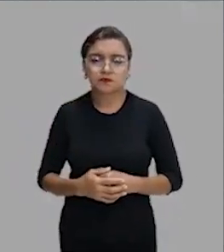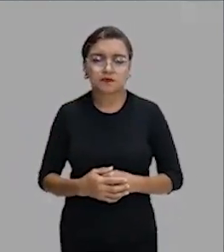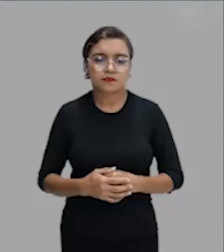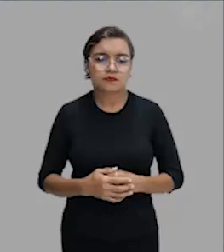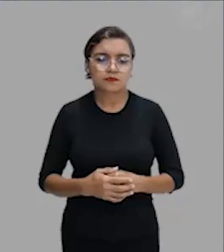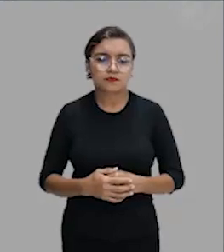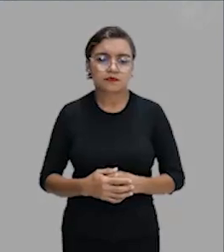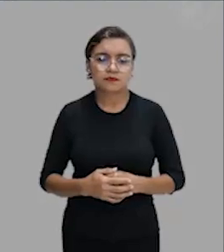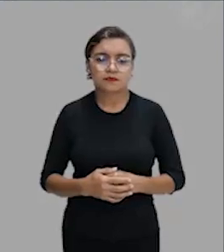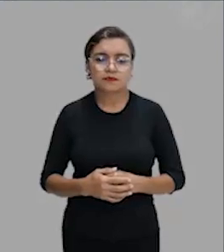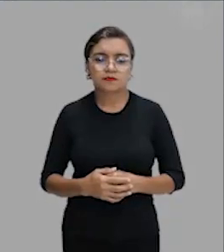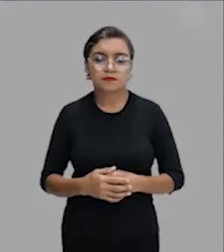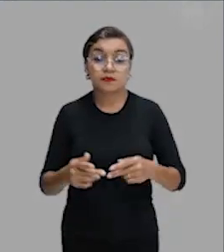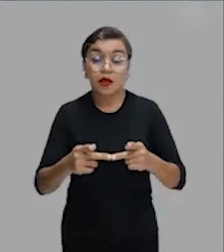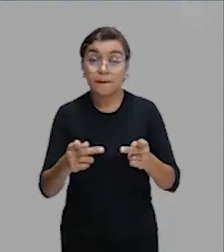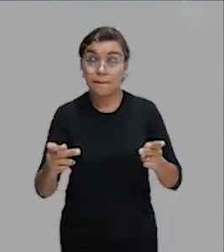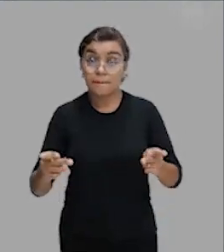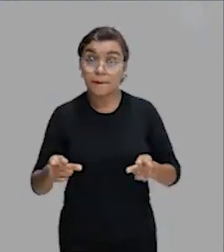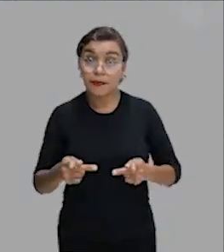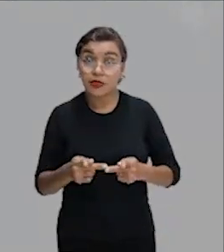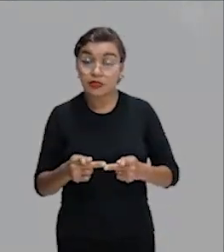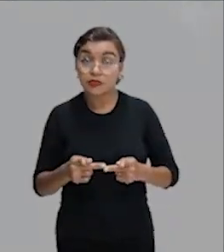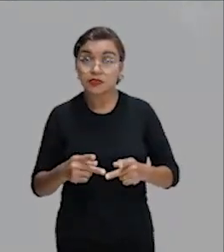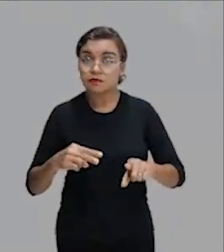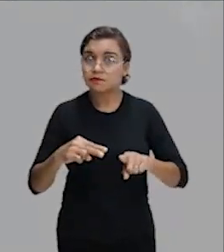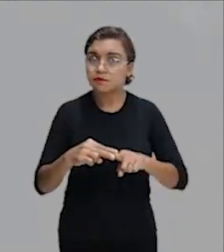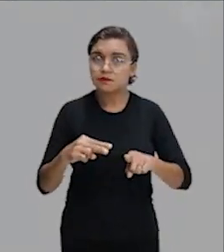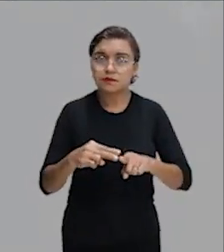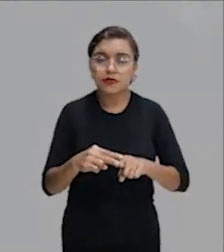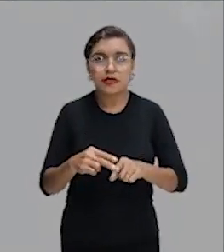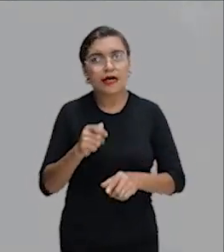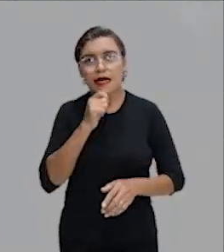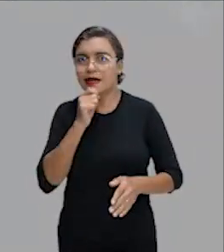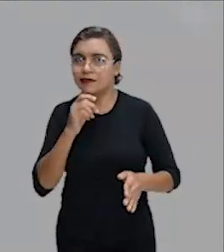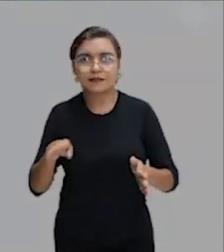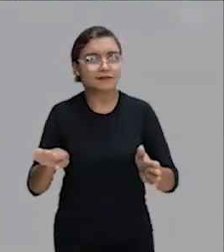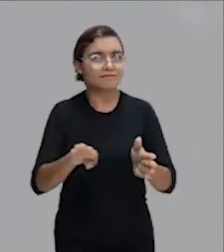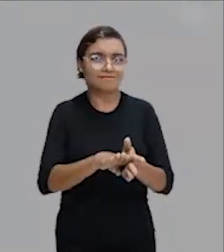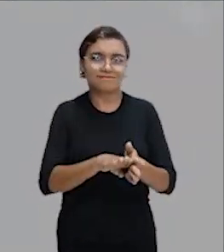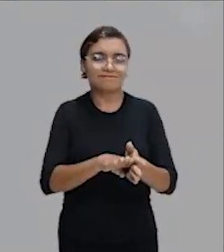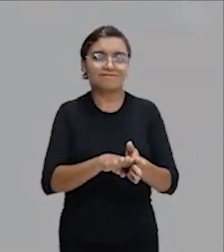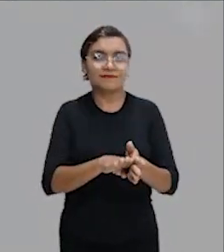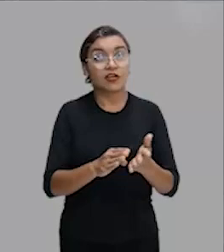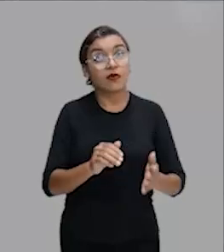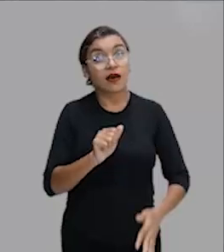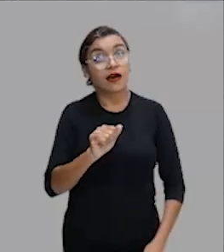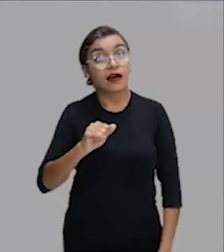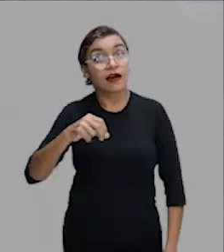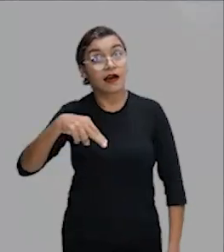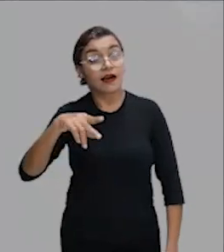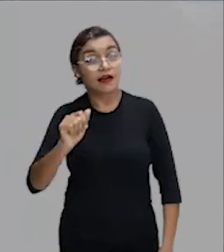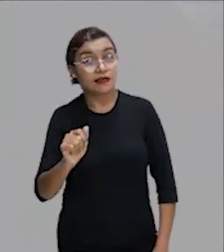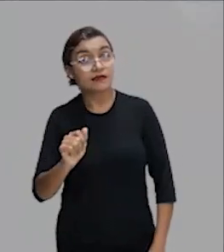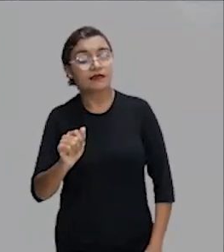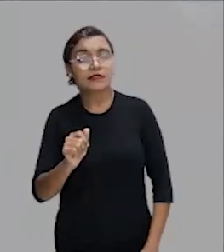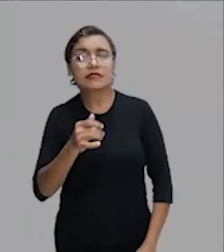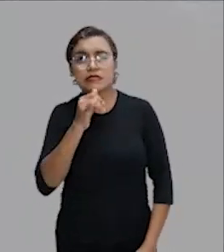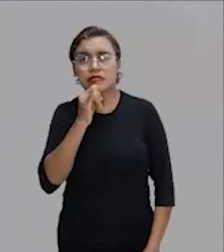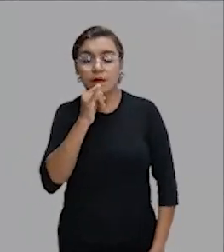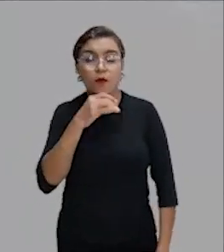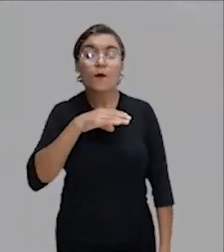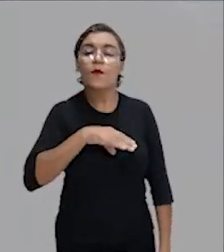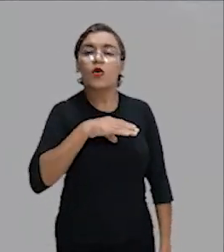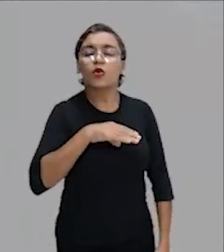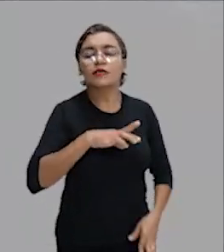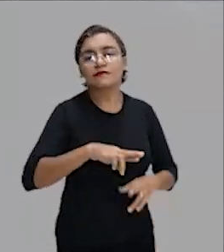arrived. A pizza que nós pedimos ainda não chegou. Então, é aquele ainda que você demarca. No português, a gente faz a